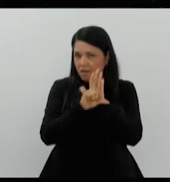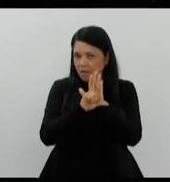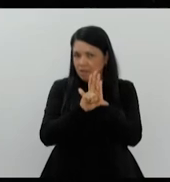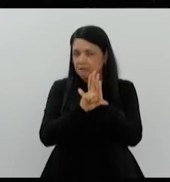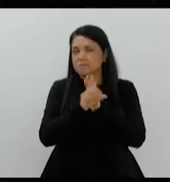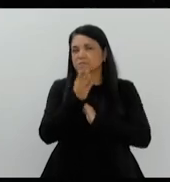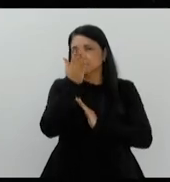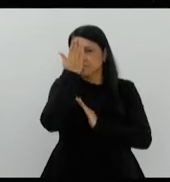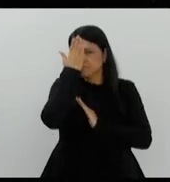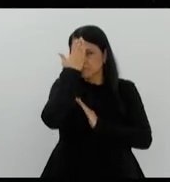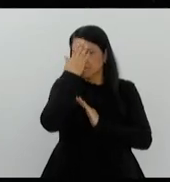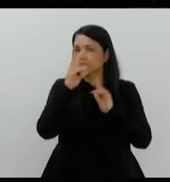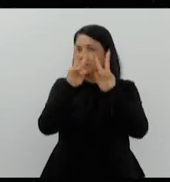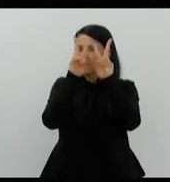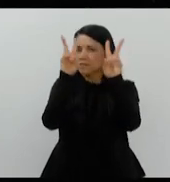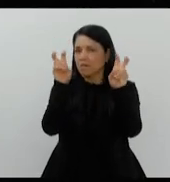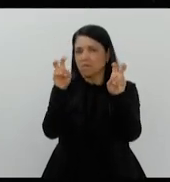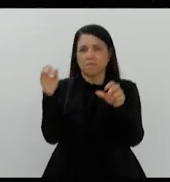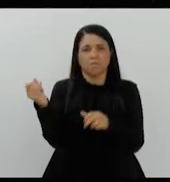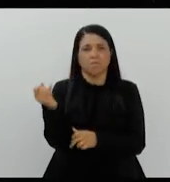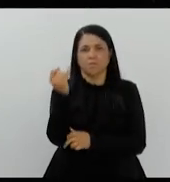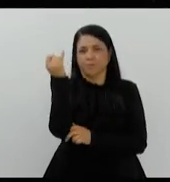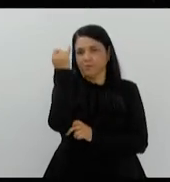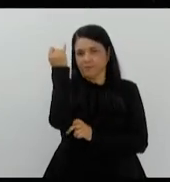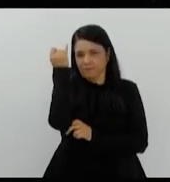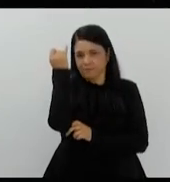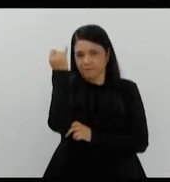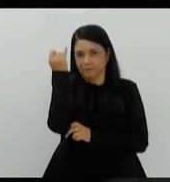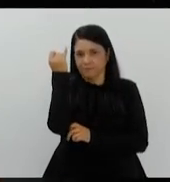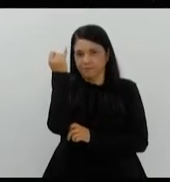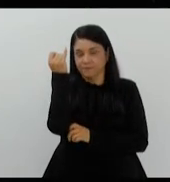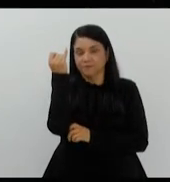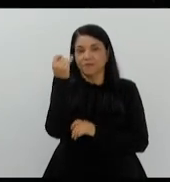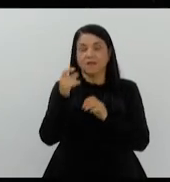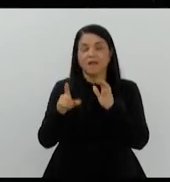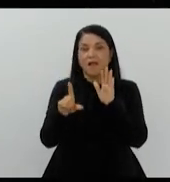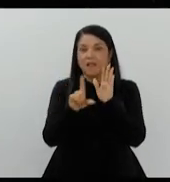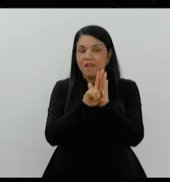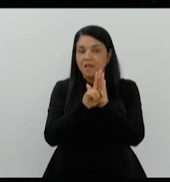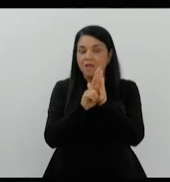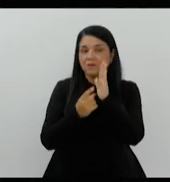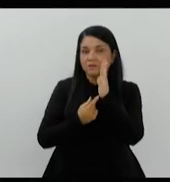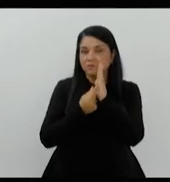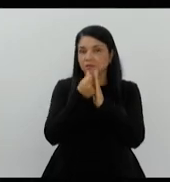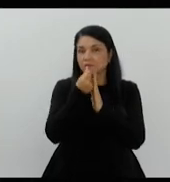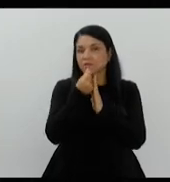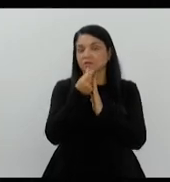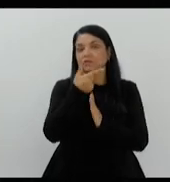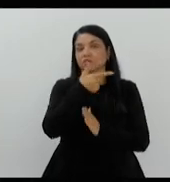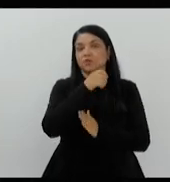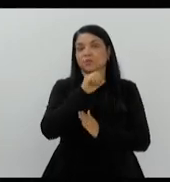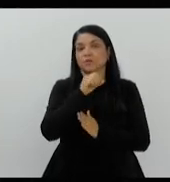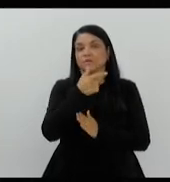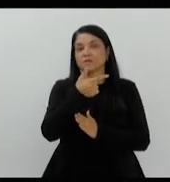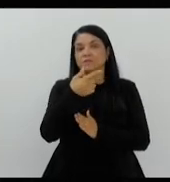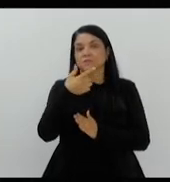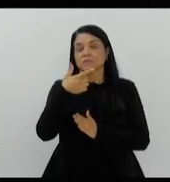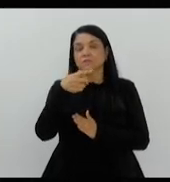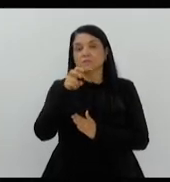tema mais importante do que a Lei Orçamentária de 2025.